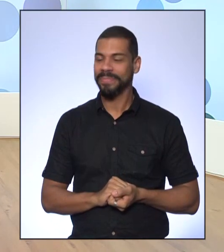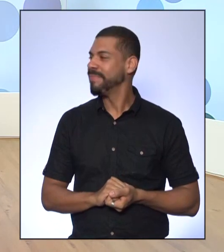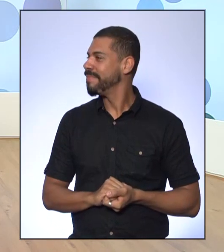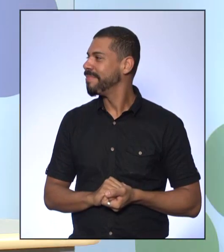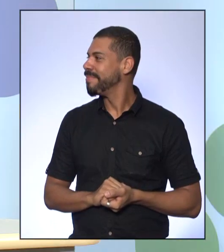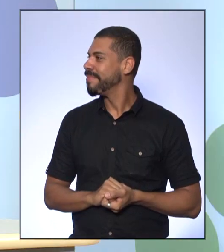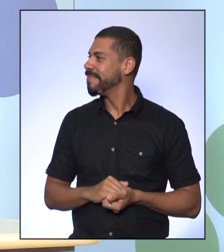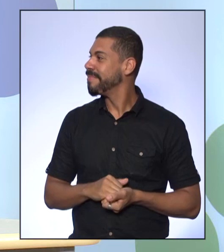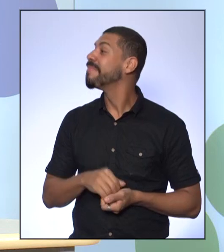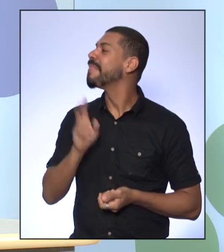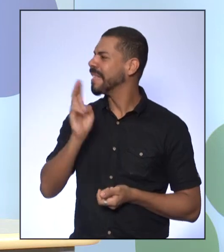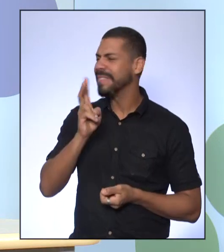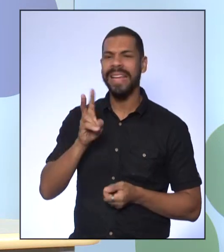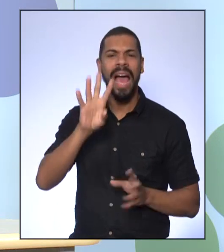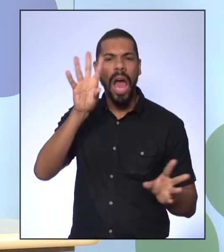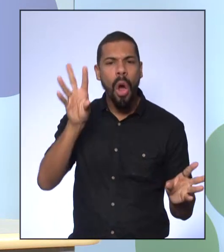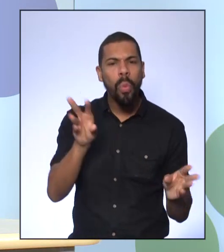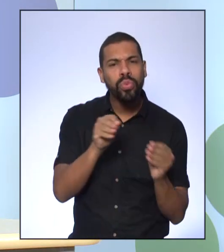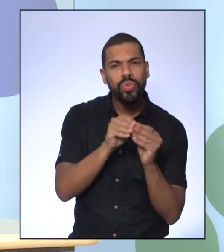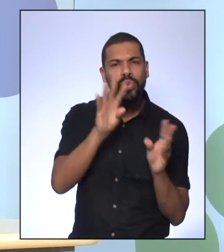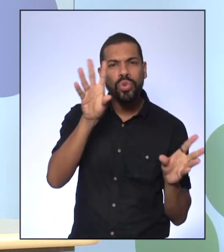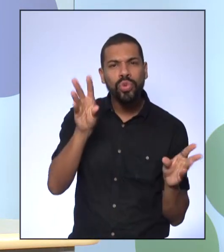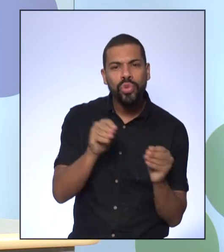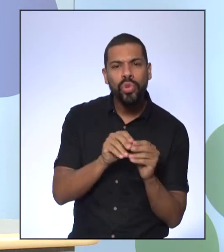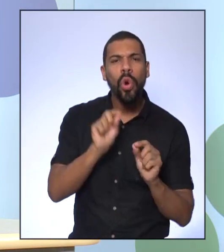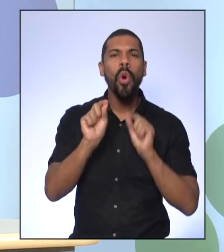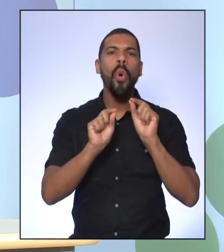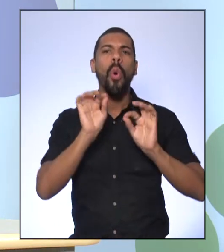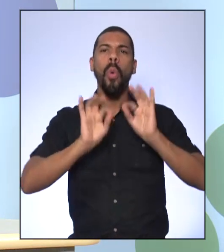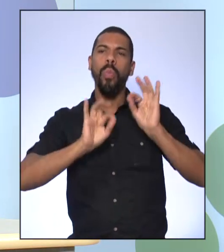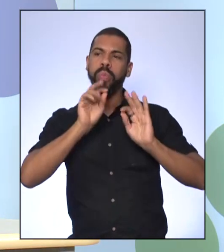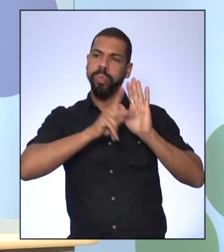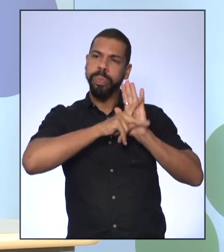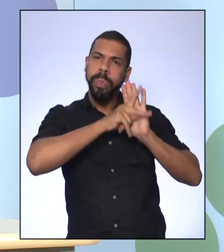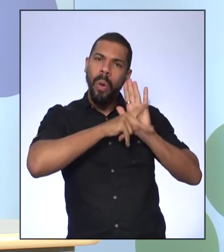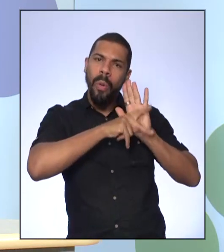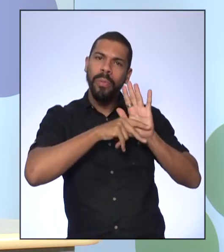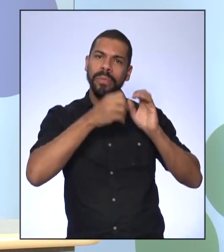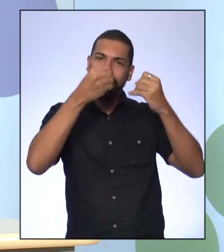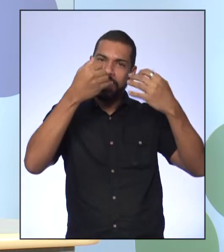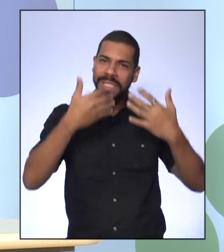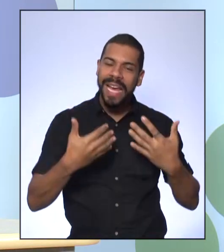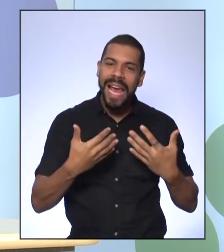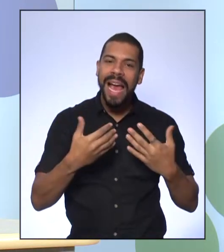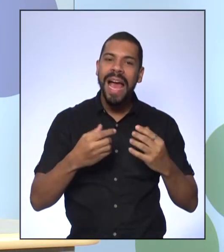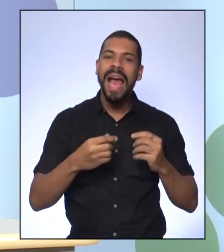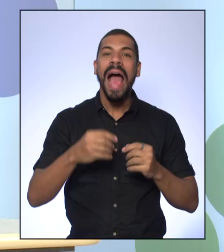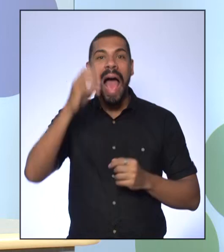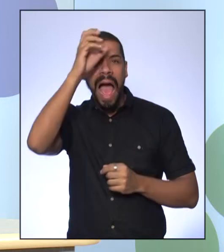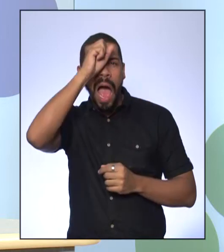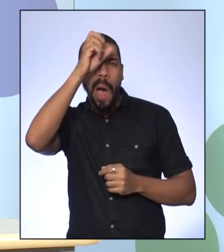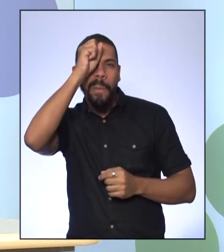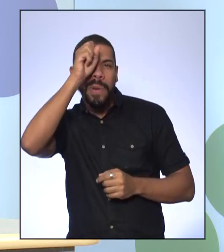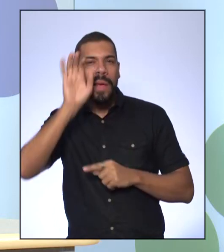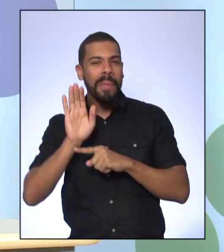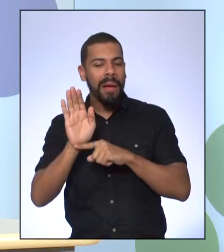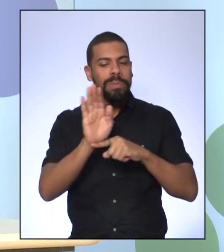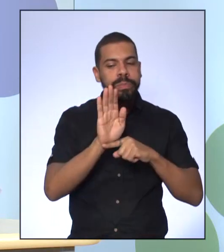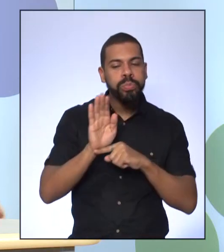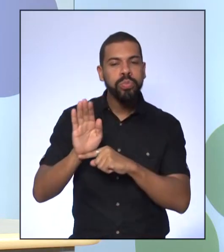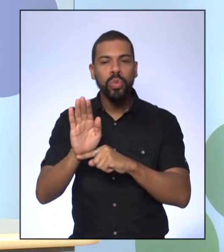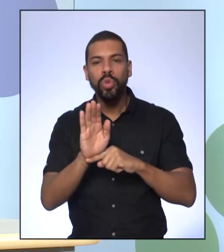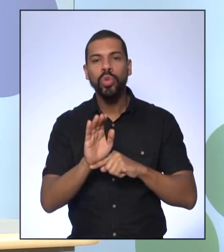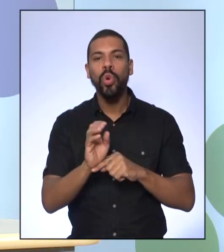vou contextualizar rapidamente aqui, né, a iniciativa do projeto, essa campanha que é Aprender para Prevenir, né, que é uma campanha